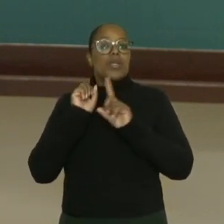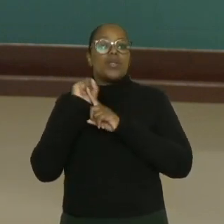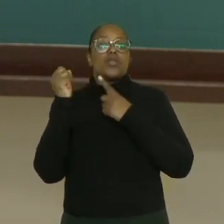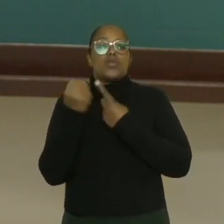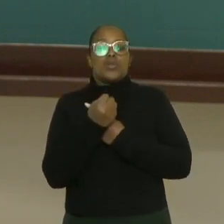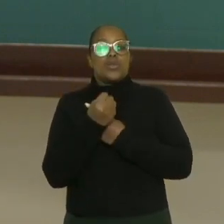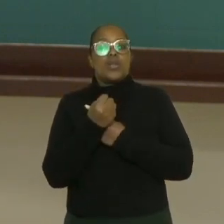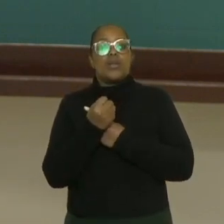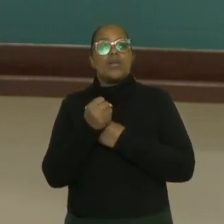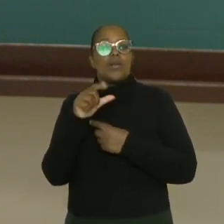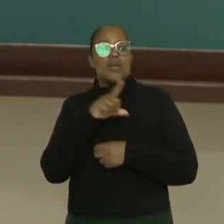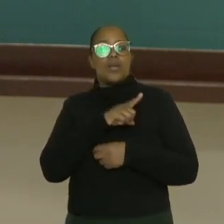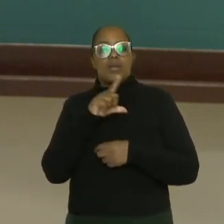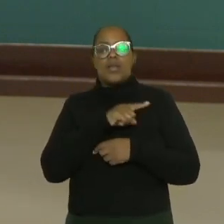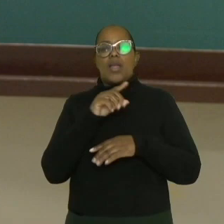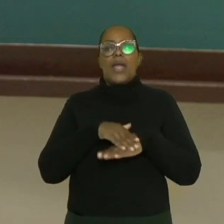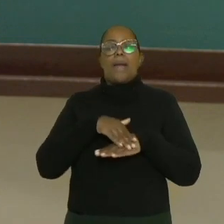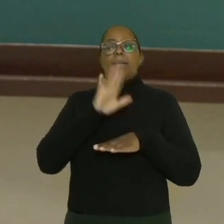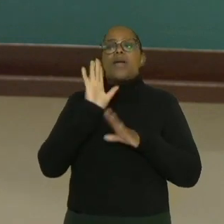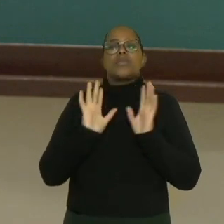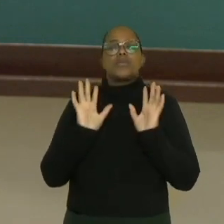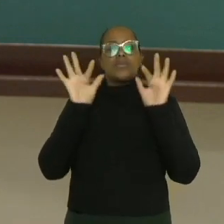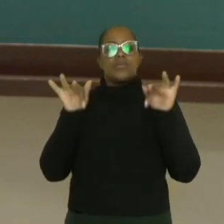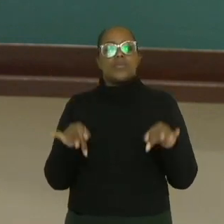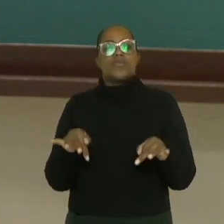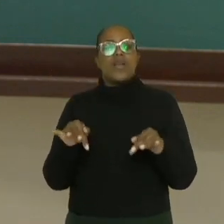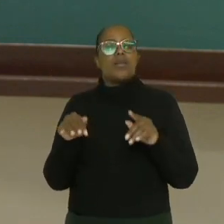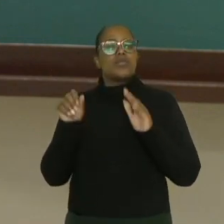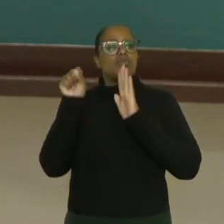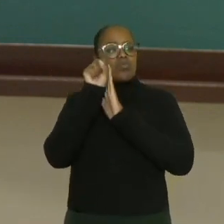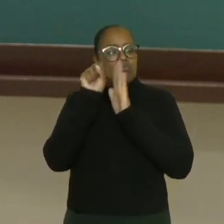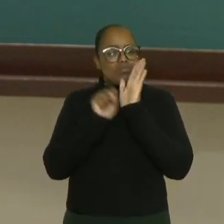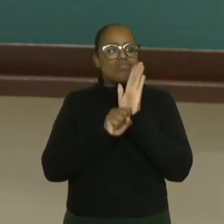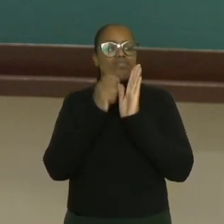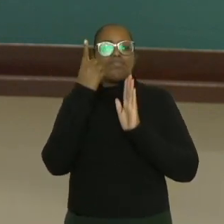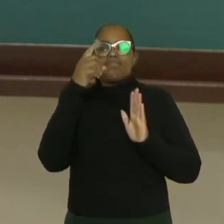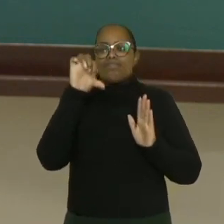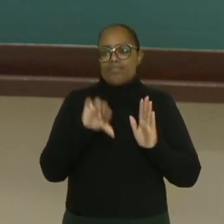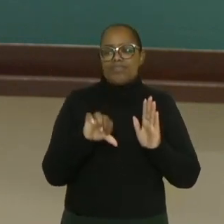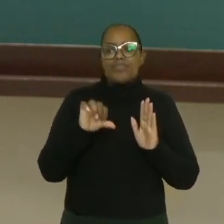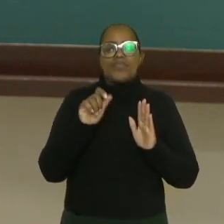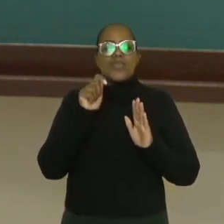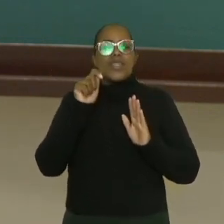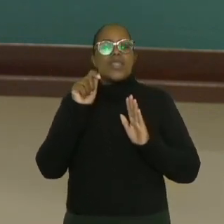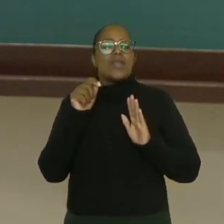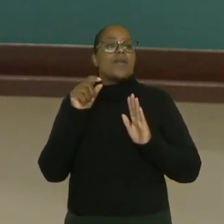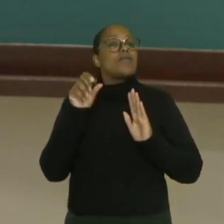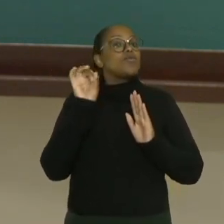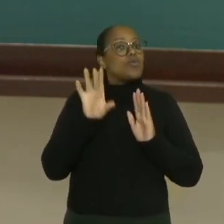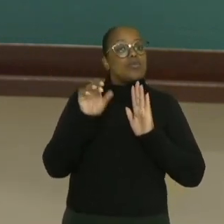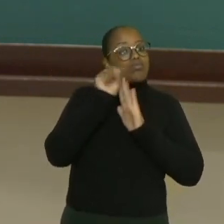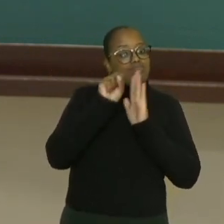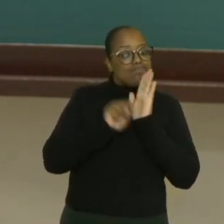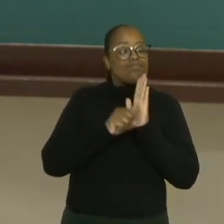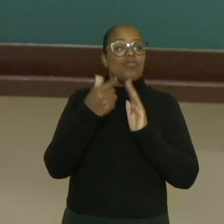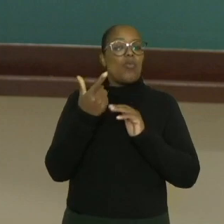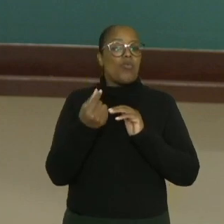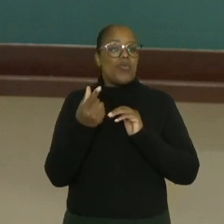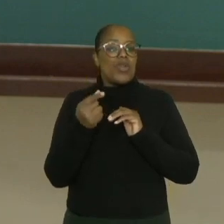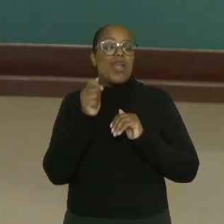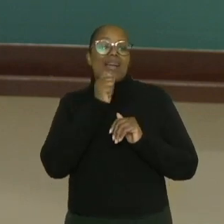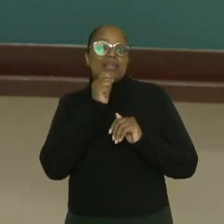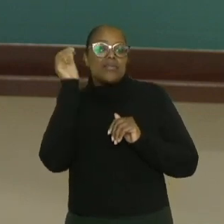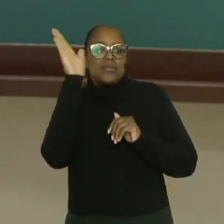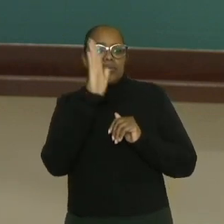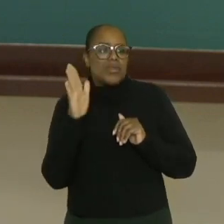Os sociais surgem mais para o final, né, só no século XIX e ainda só no século XX, e ainda no Brasil a gente